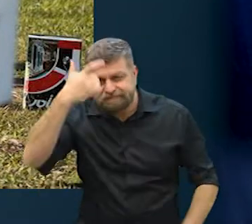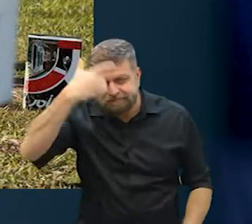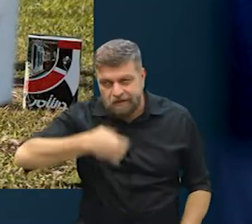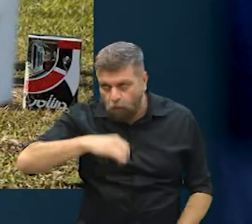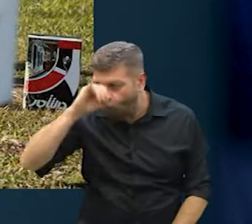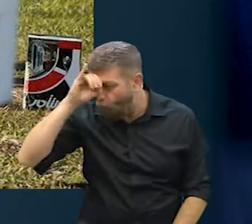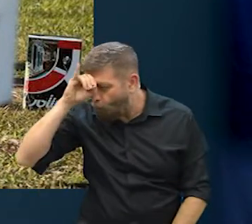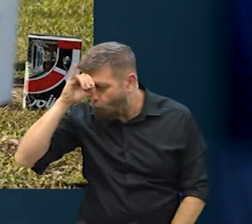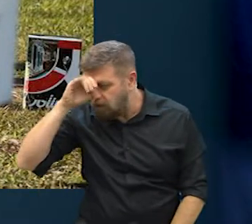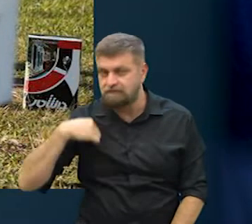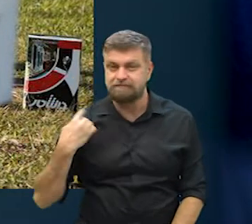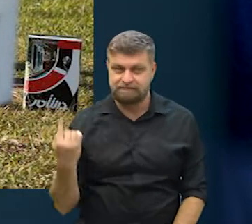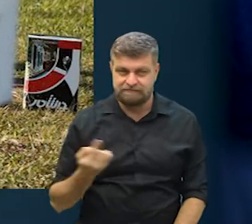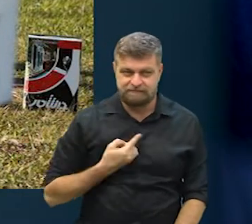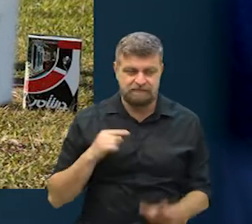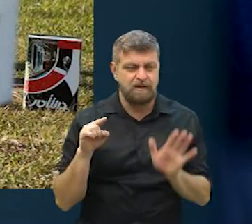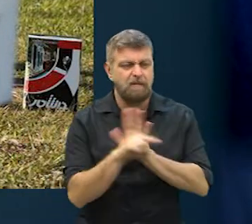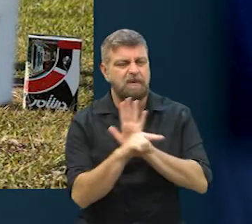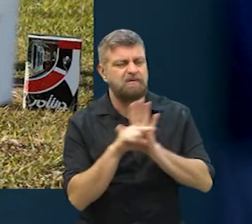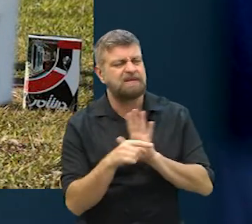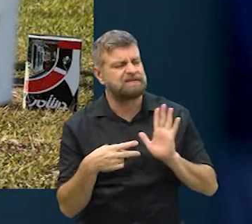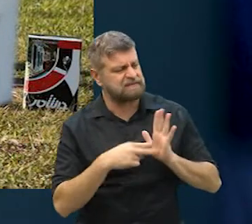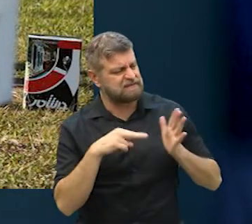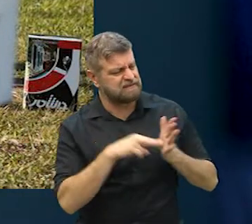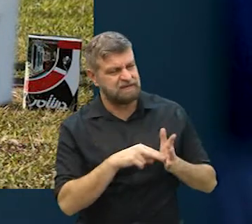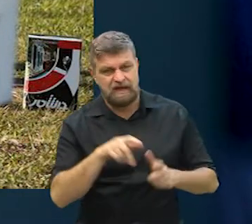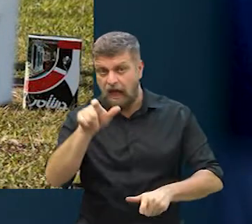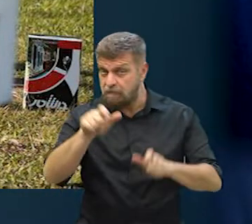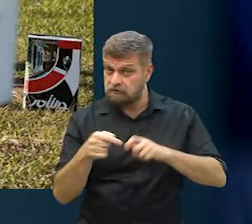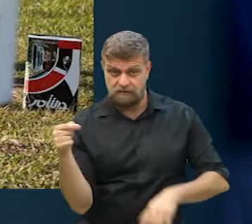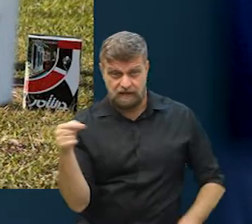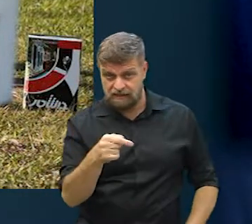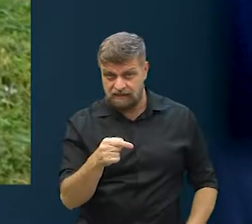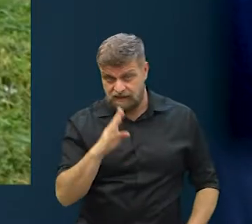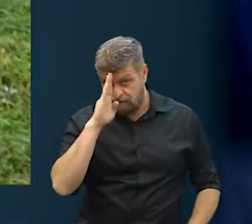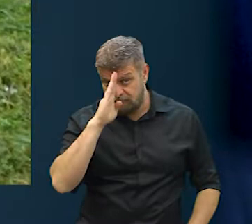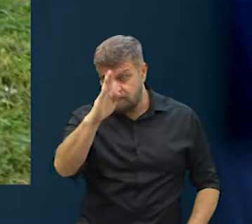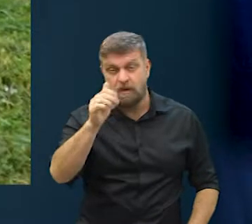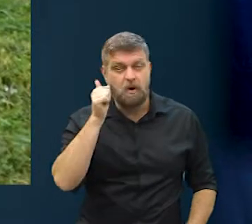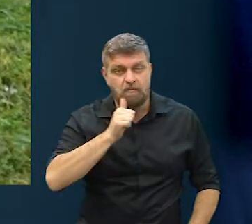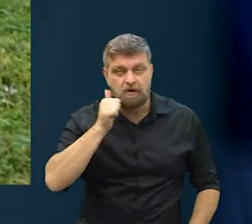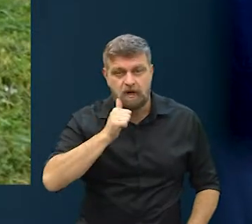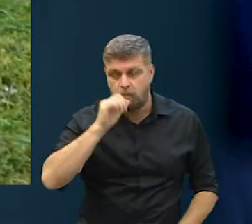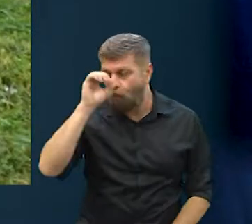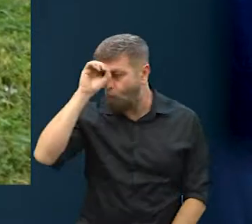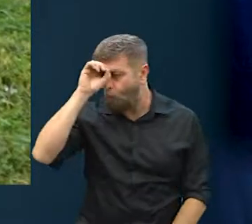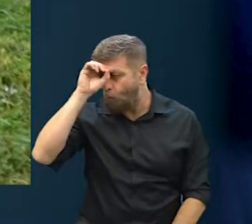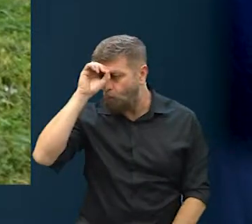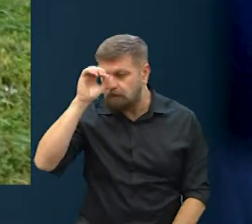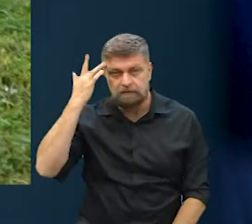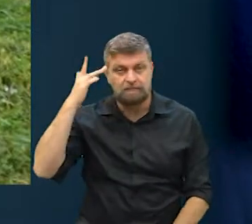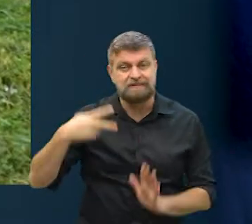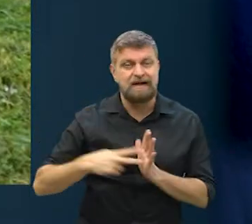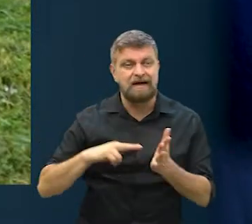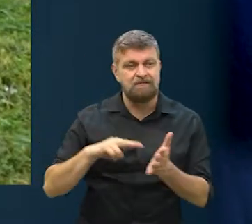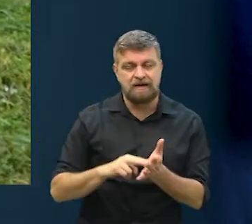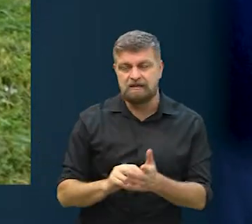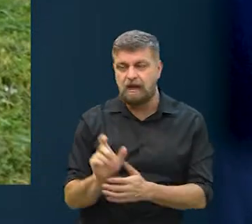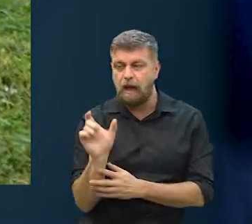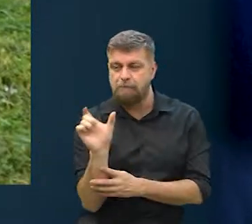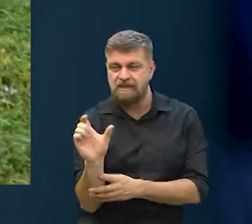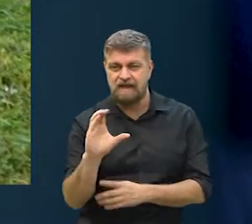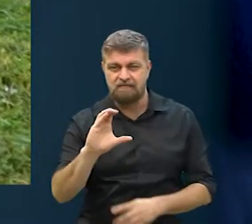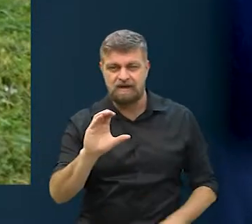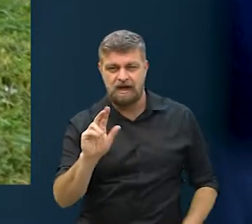Olha só a que ponto, e aí eu perguntei na redação, muitas de nós lá, principalmente, claro, as mulheres, não sabiam o que era. E pode ser que